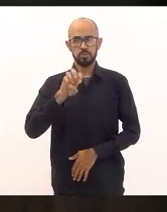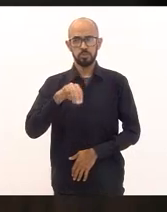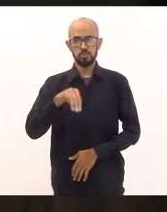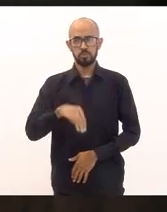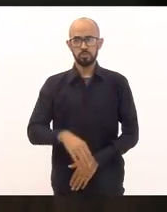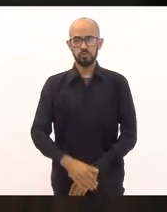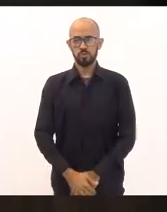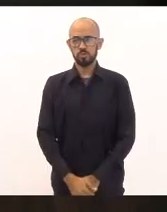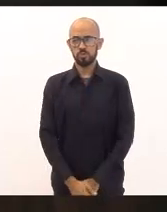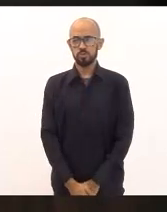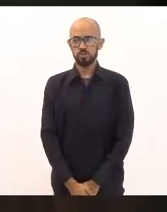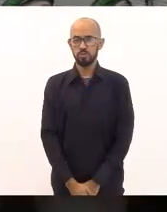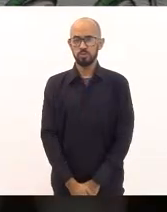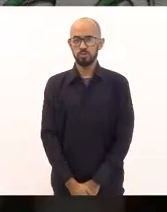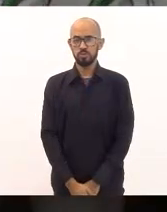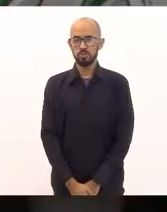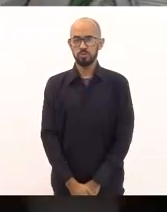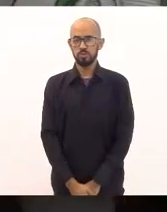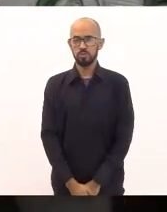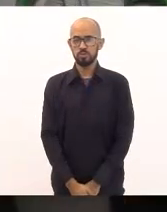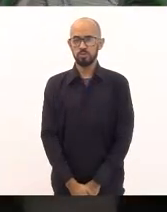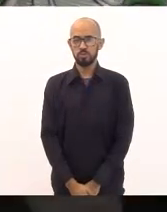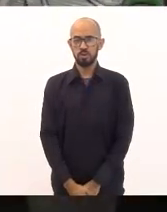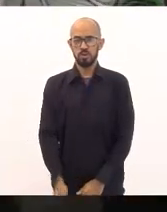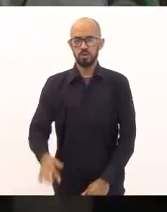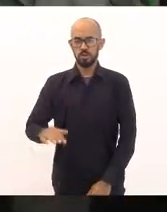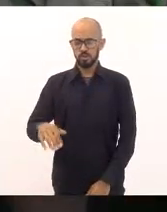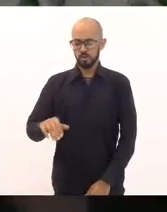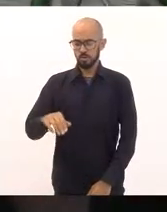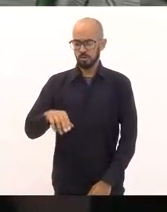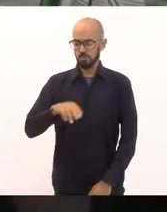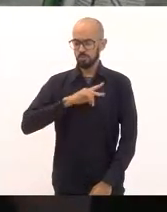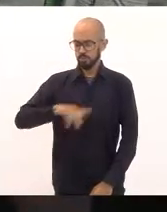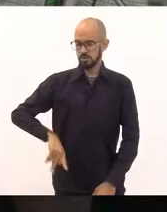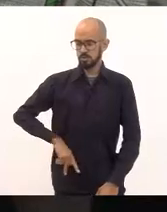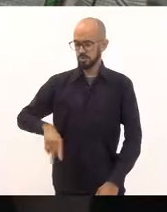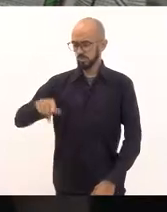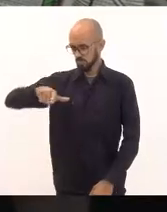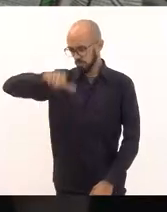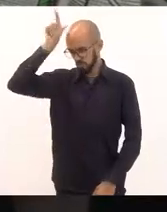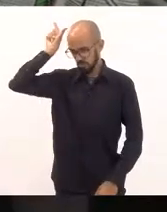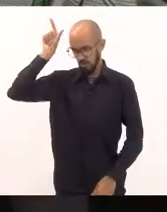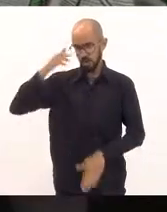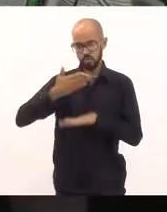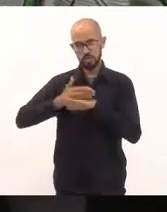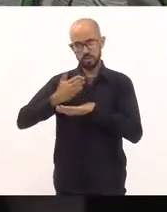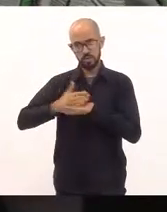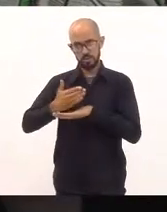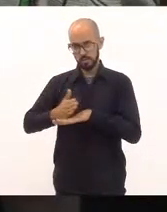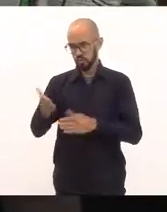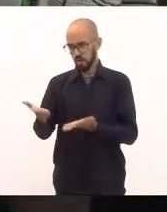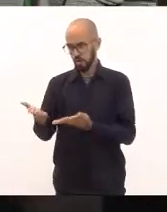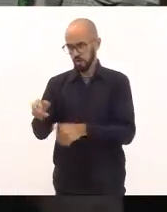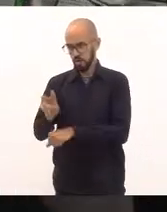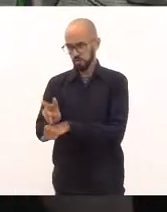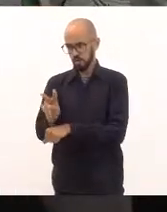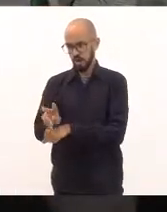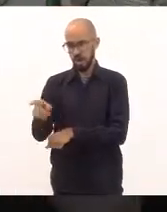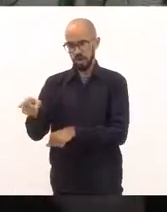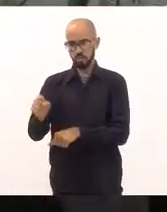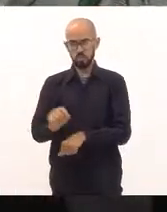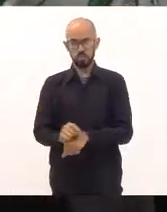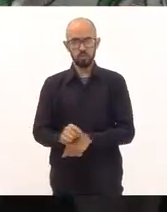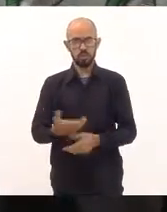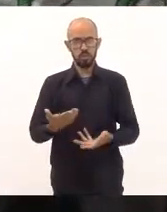5 minutos. Presidente Guspalgo, em exercício nesse momento, eu quero saudar ainda mais uma